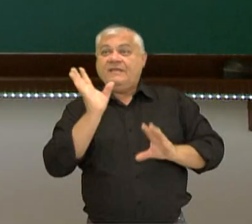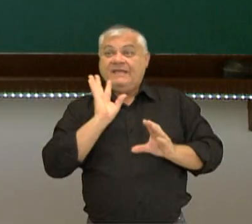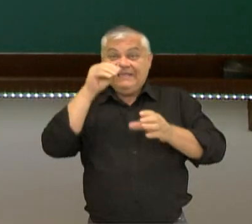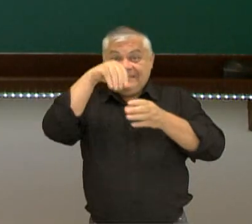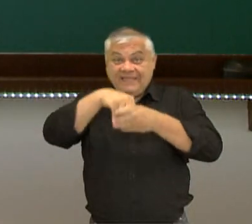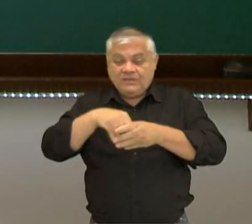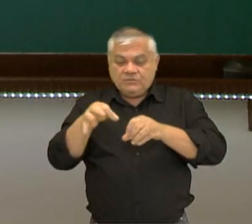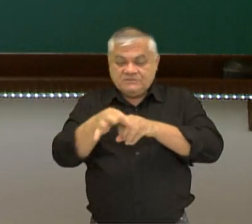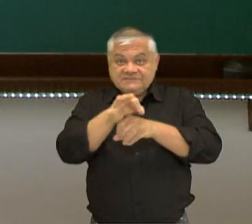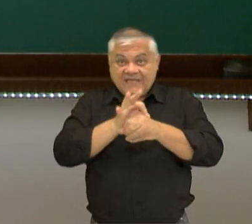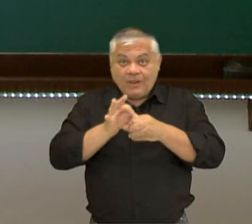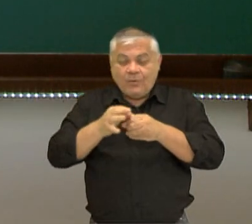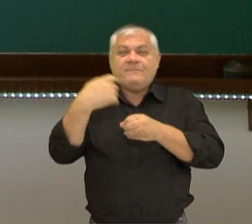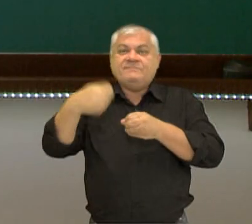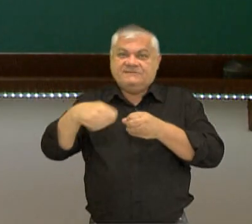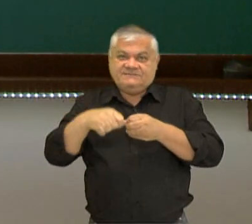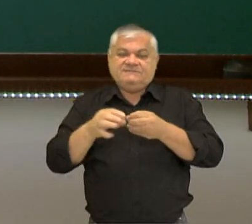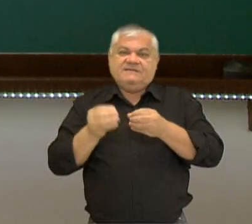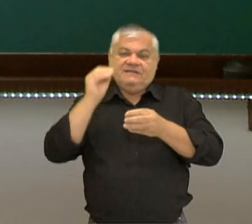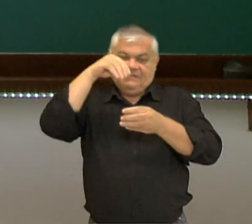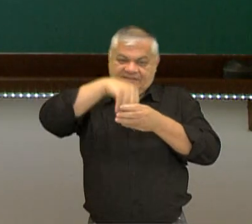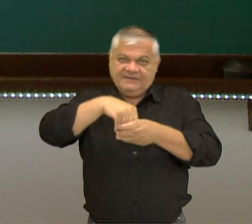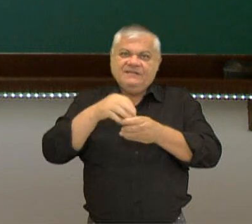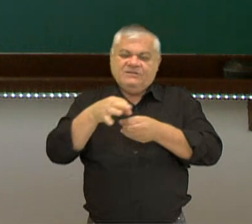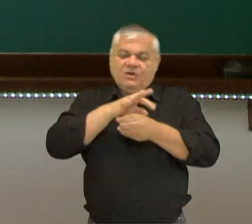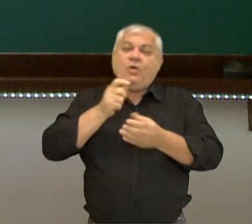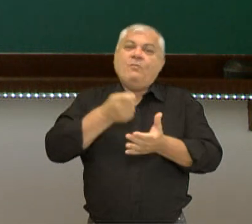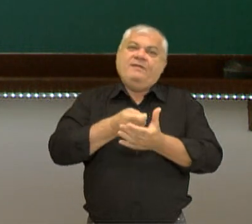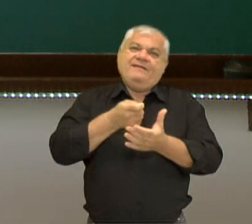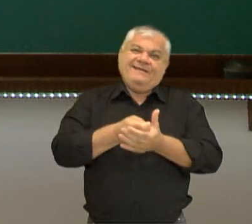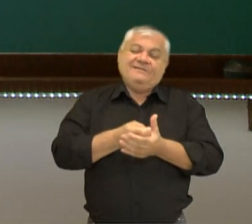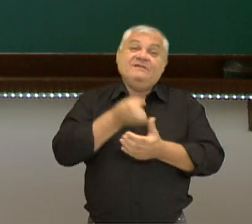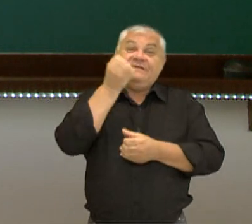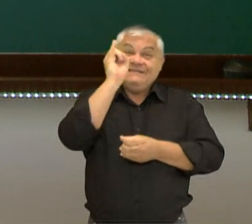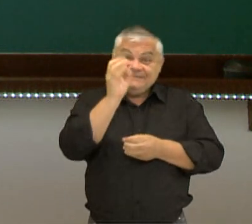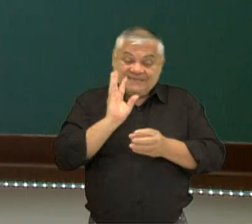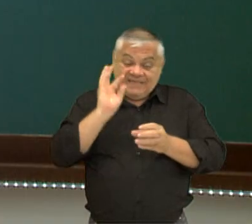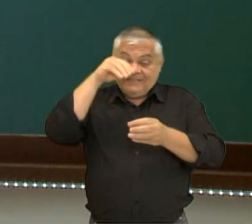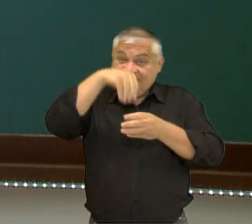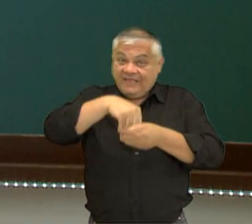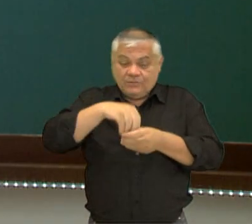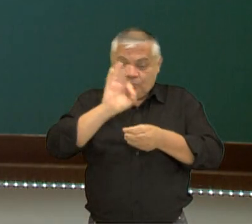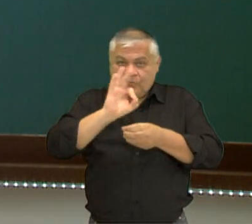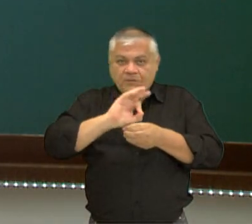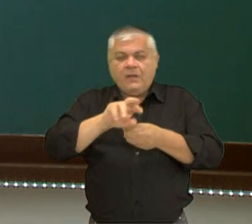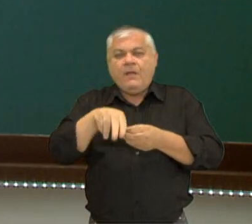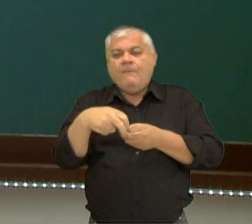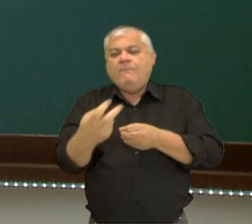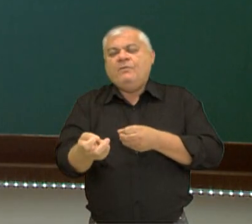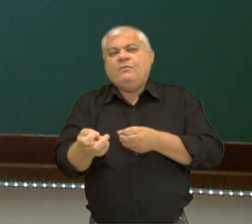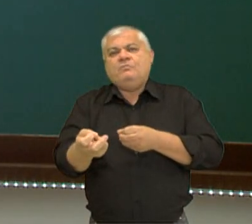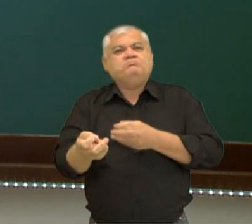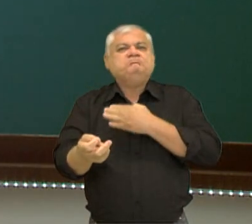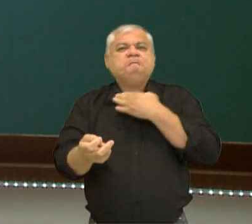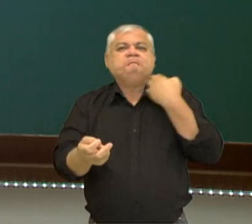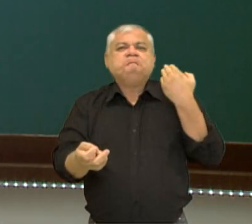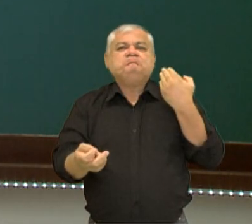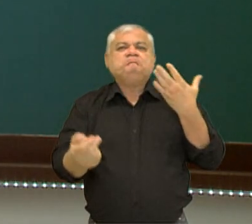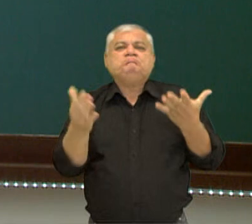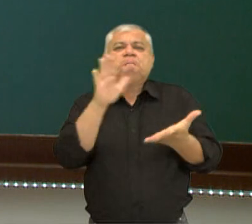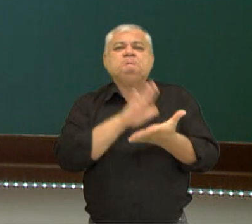célula que ele precisa estar. E obrigatório, porque se ele não estiver ali, ele não tem